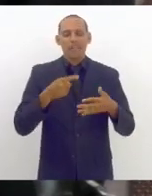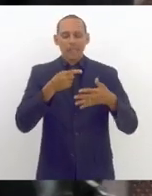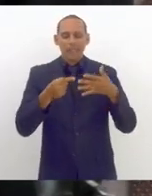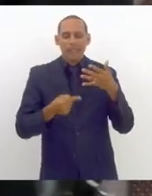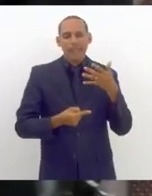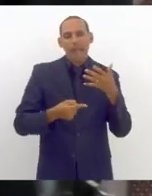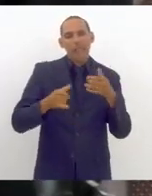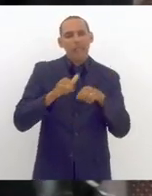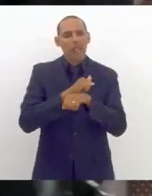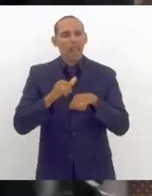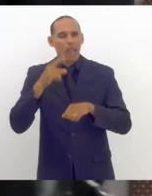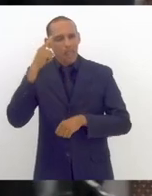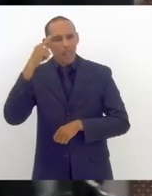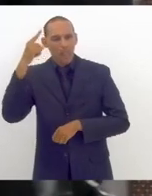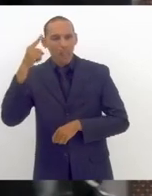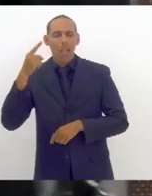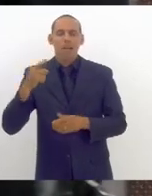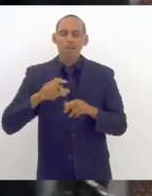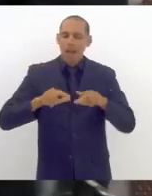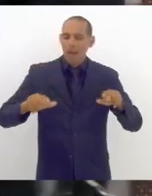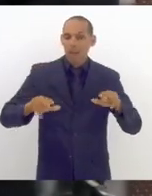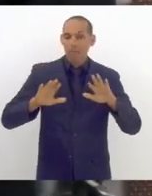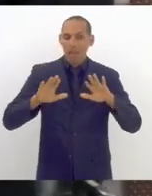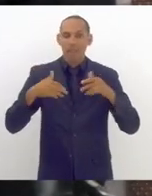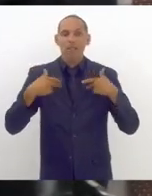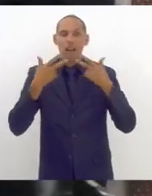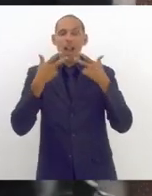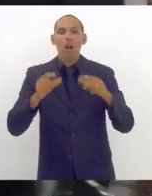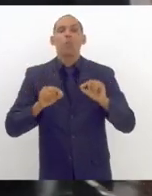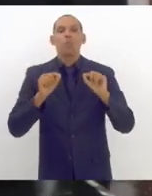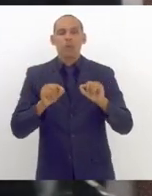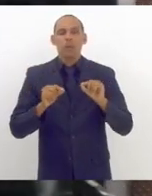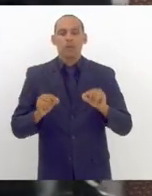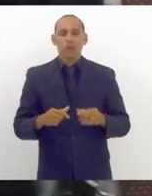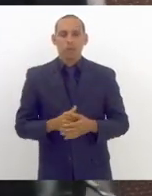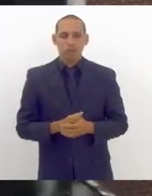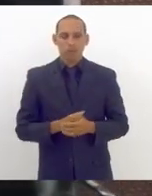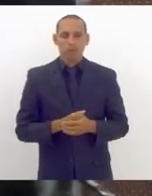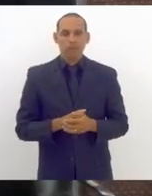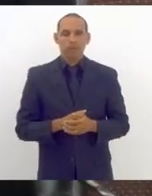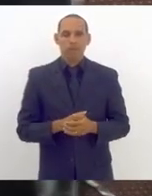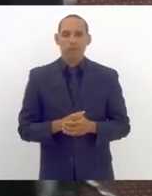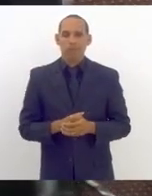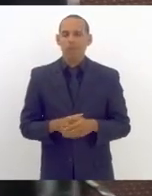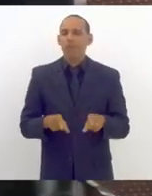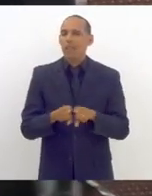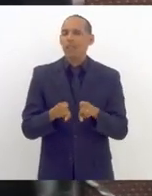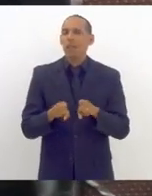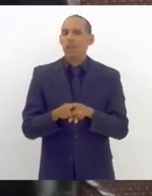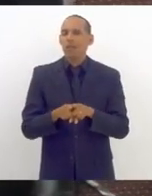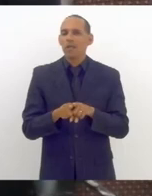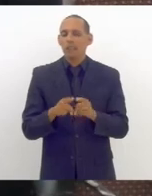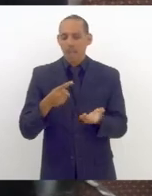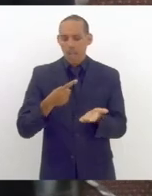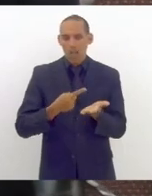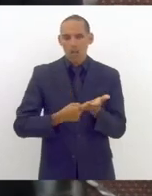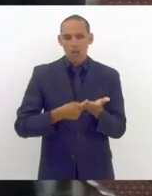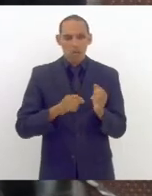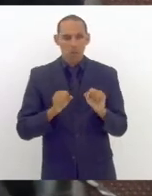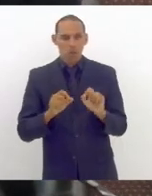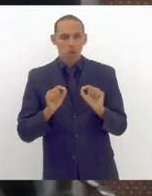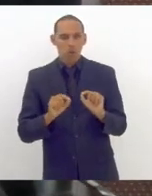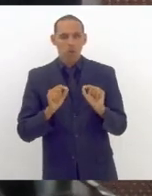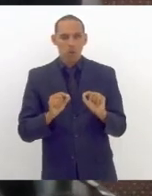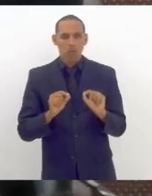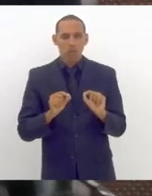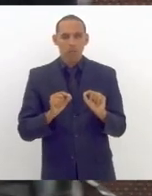trazidas agora que eu quero dizer com isso é que também pode ser nesse acordo que fica aqui um encaminhamento